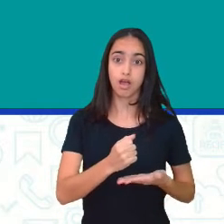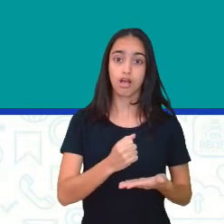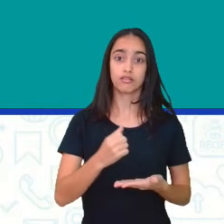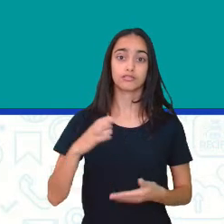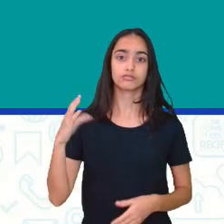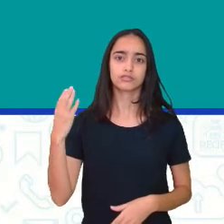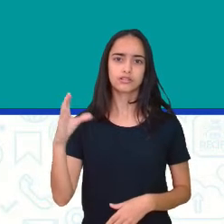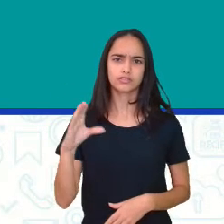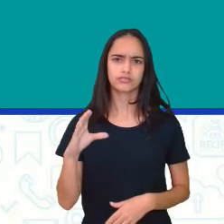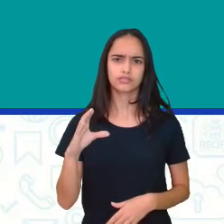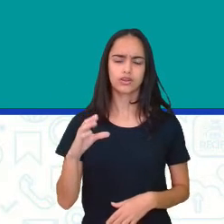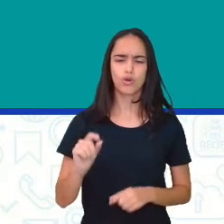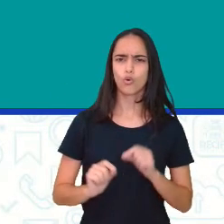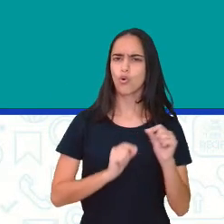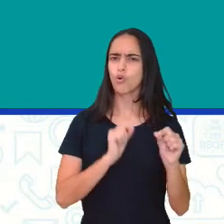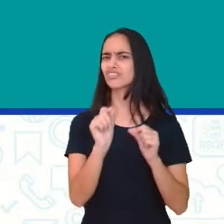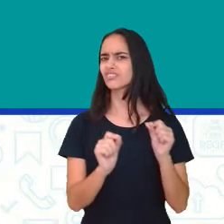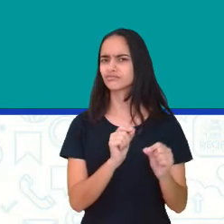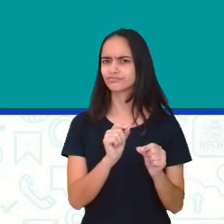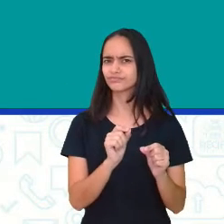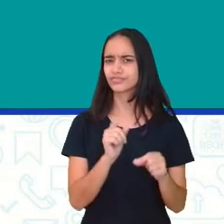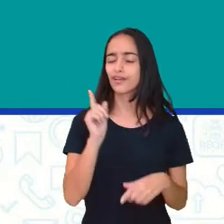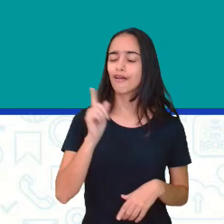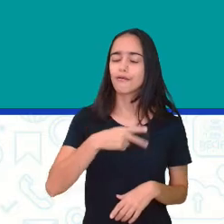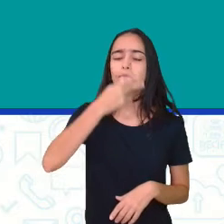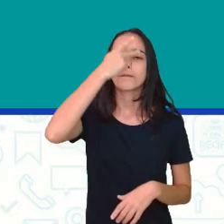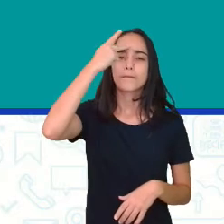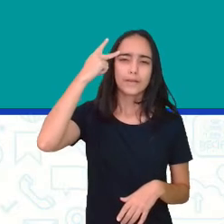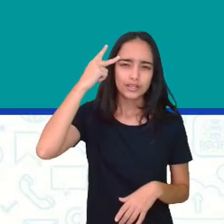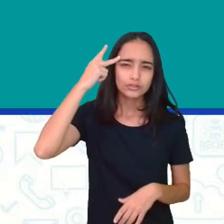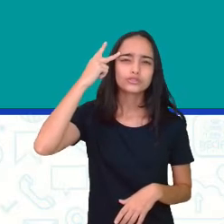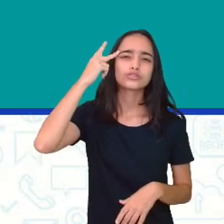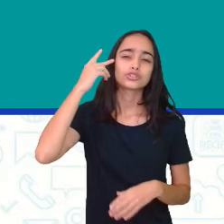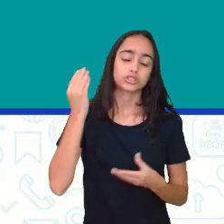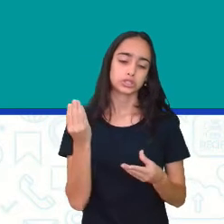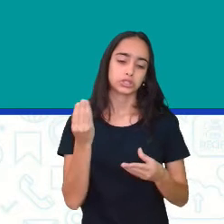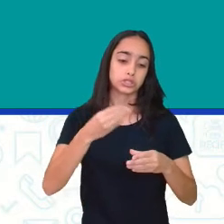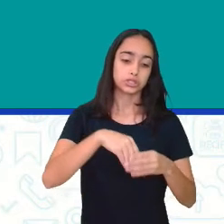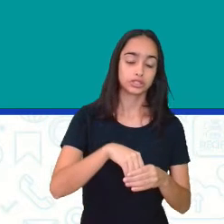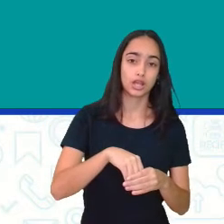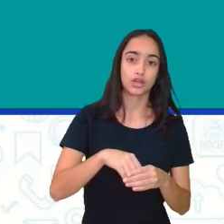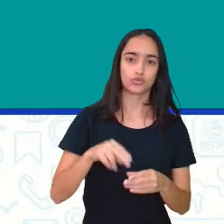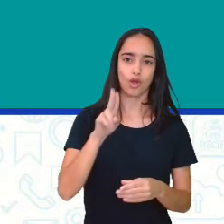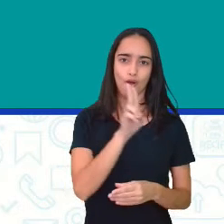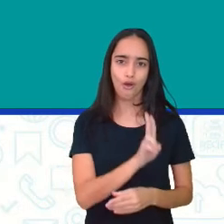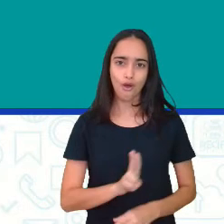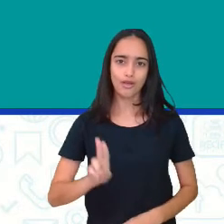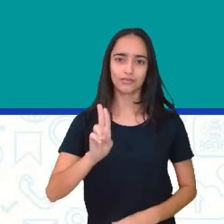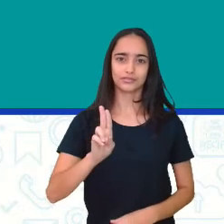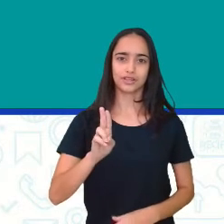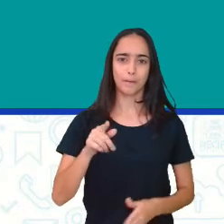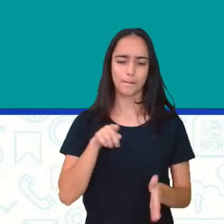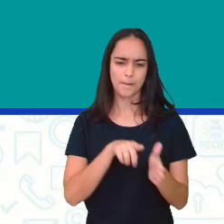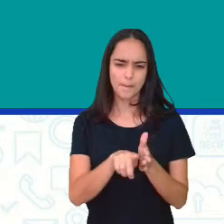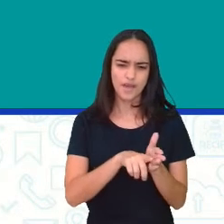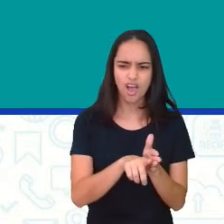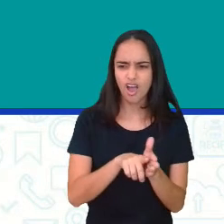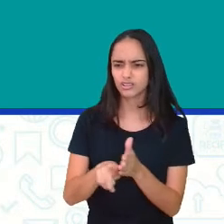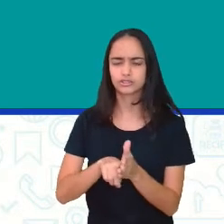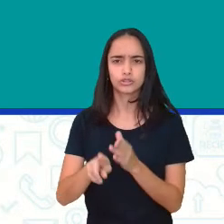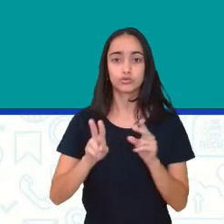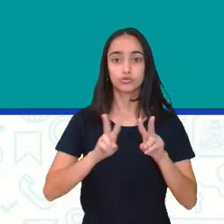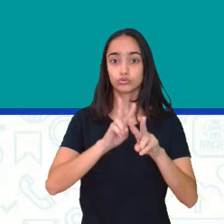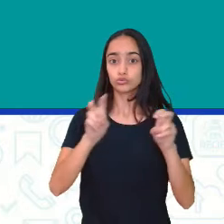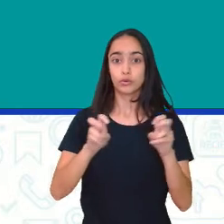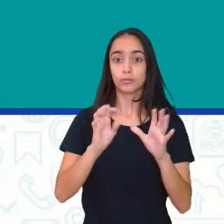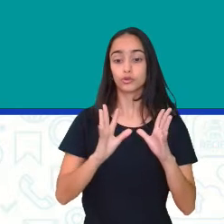que é isso, professor? São aquelas pessoas que estão lá dentro da universidade, né, pesquisando sobre